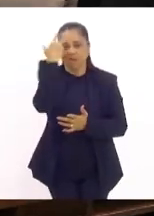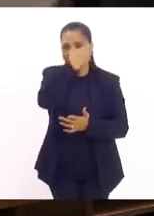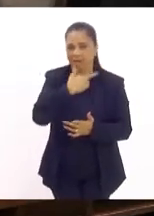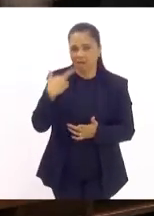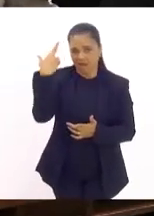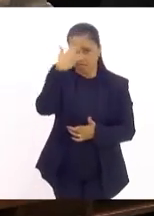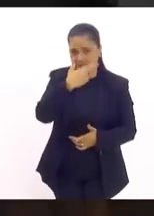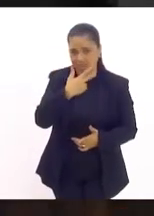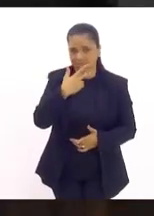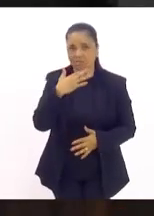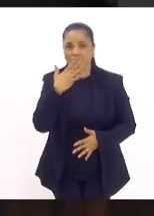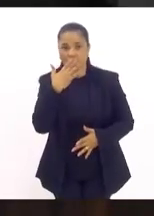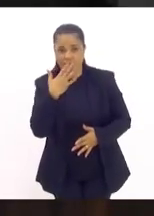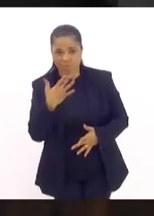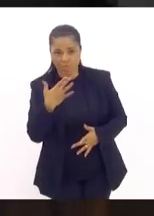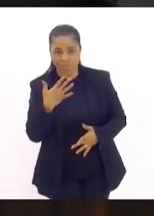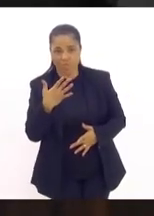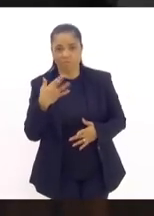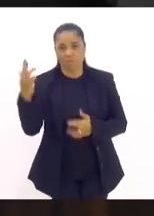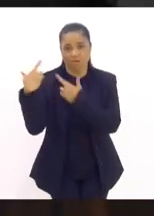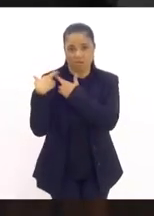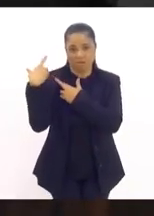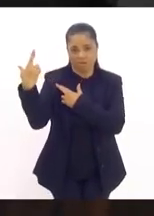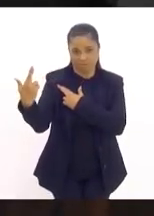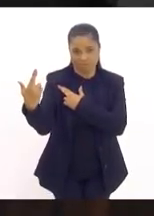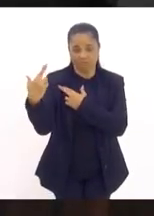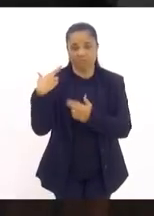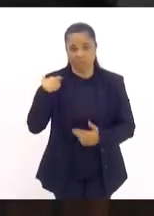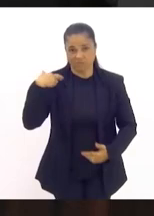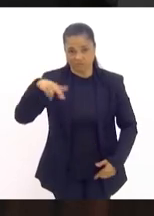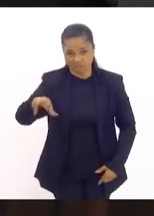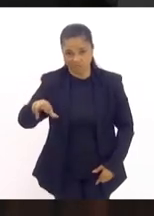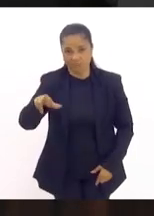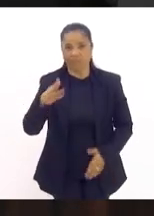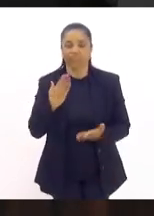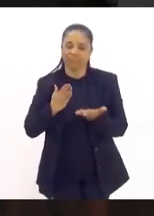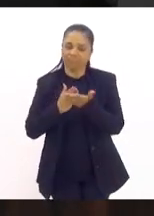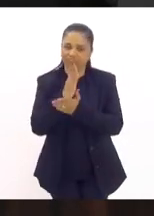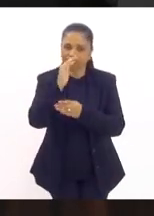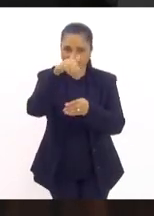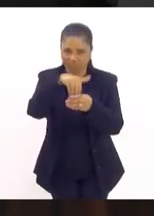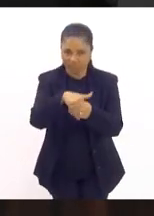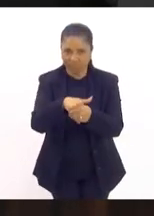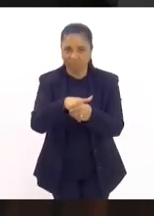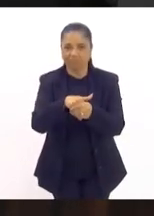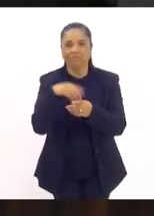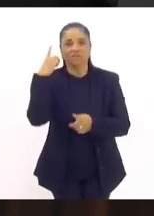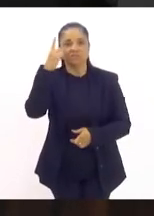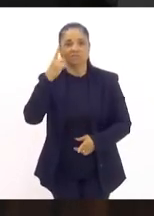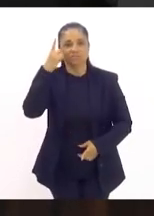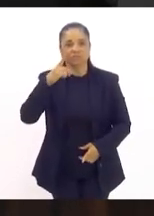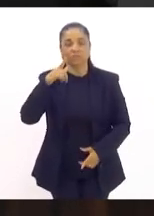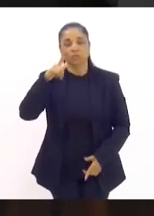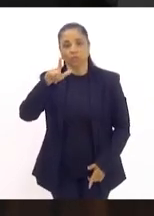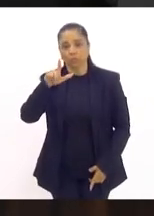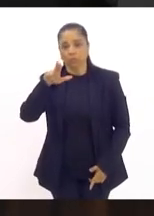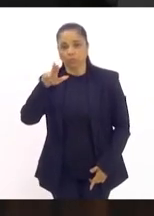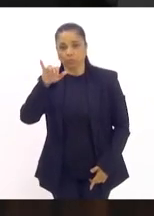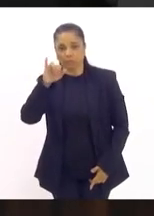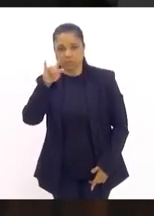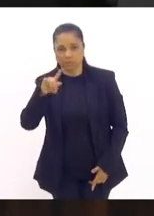etnia, religião e procedência nacional, favorável. Relatores, deputados Luiz Paulo e Carlos